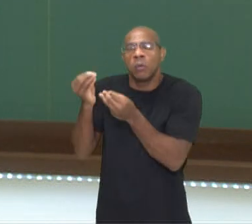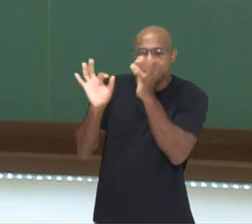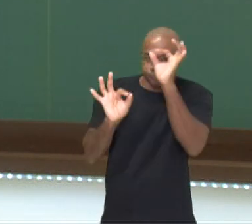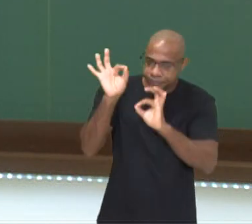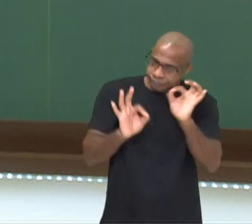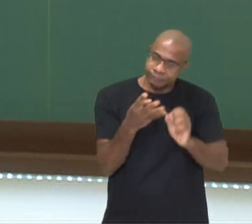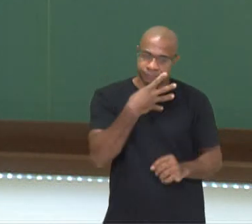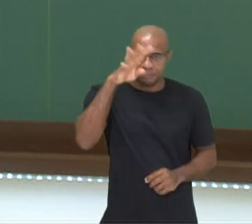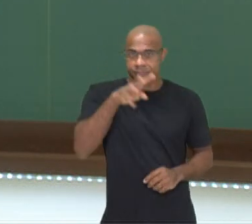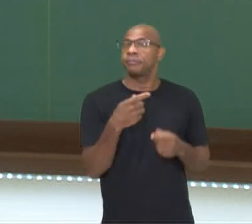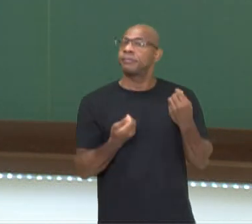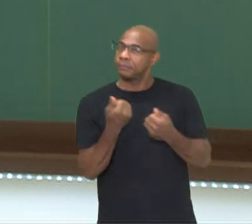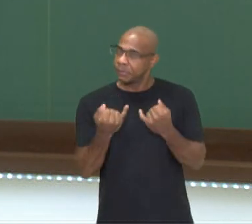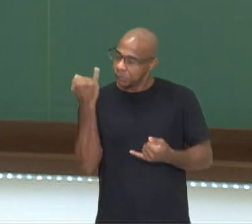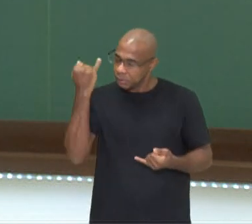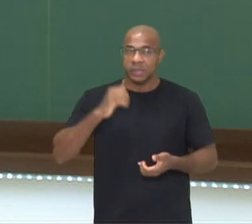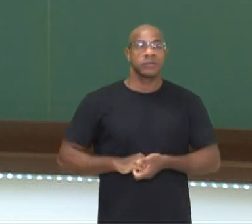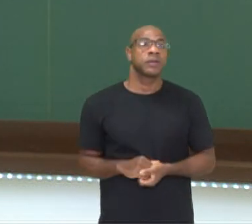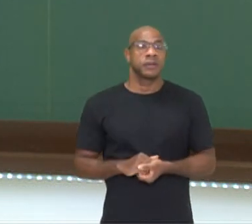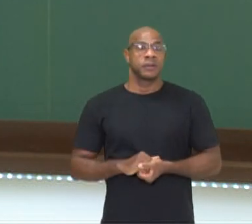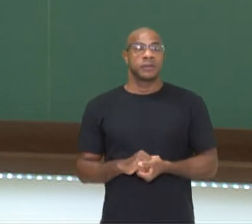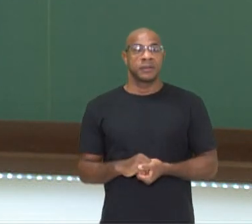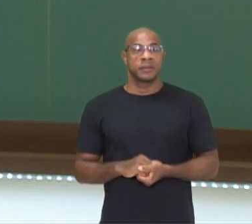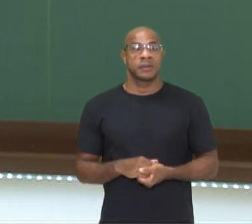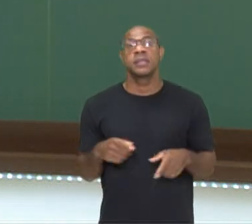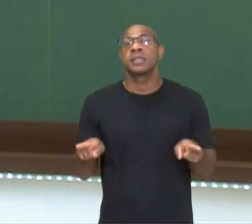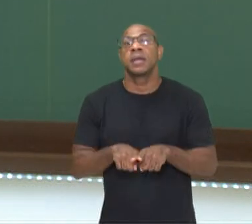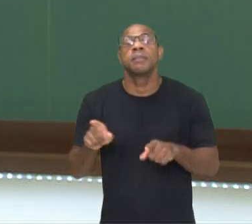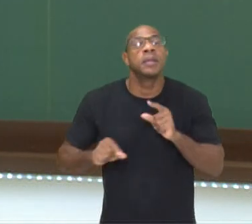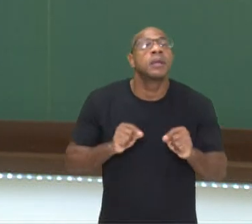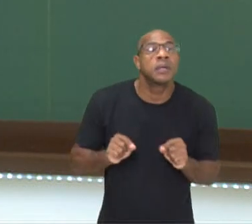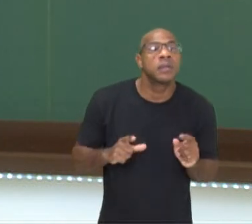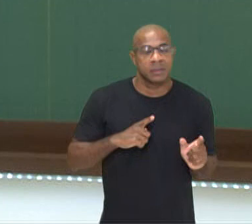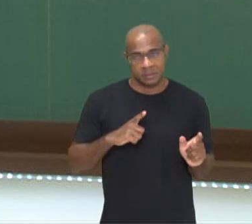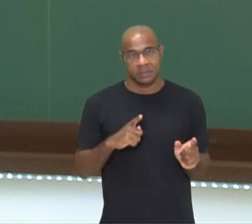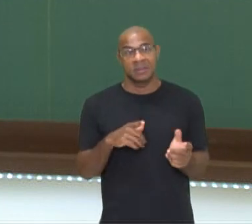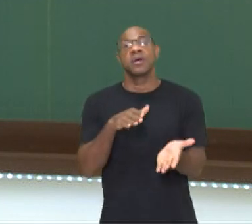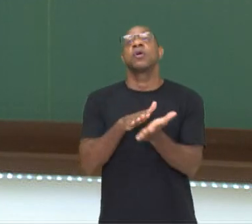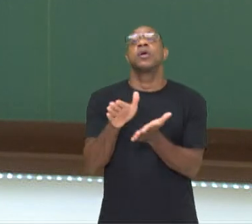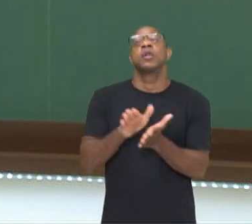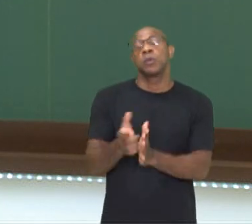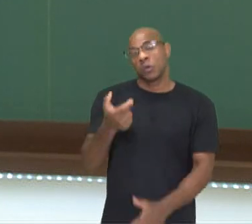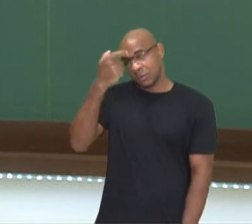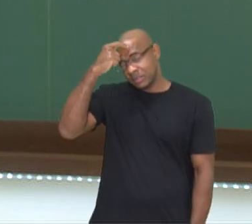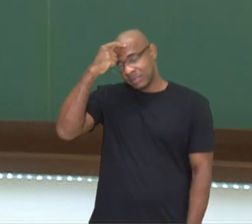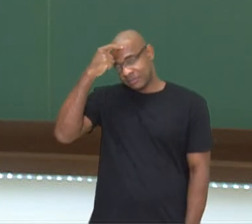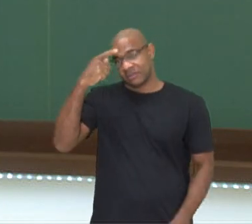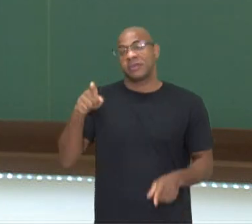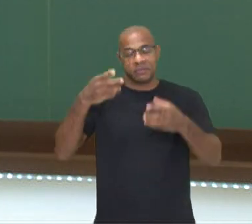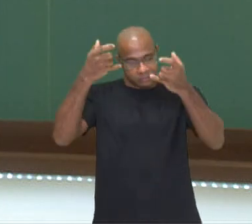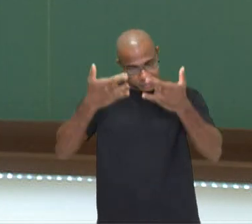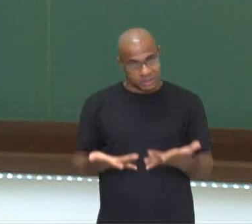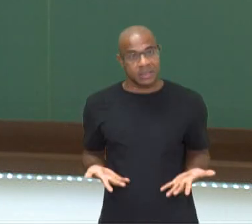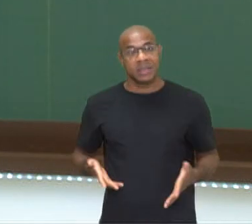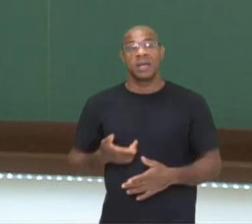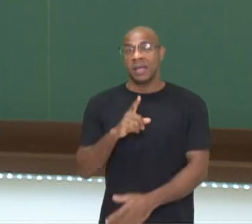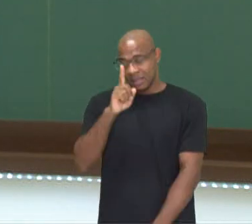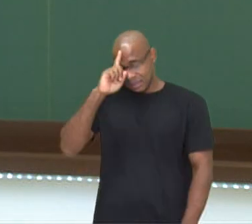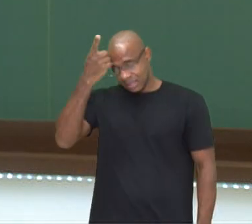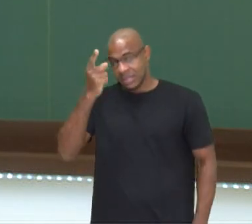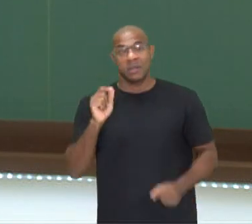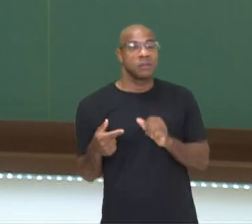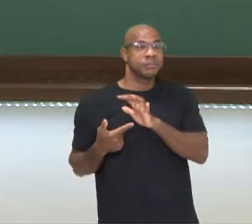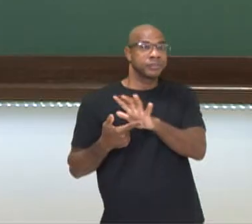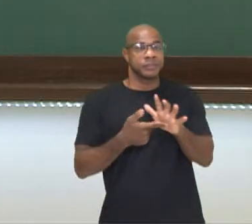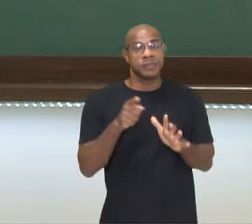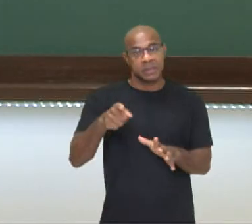isso. Ok? Ainda falamos um pouquinho sobre consumo consciente, tá? Deixo a ideia do consumo consciente